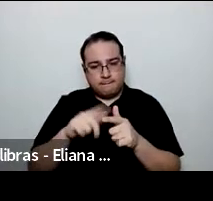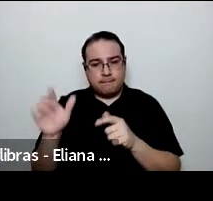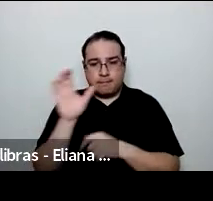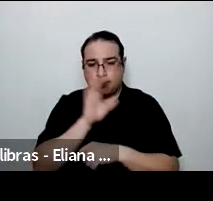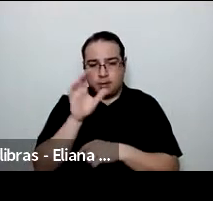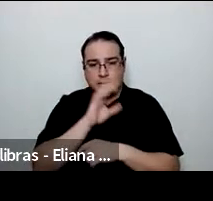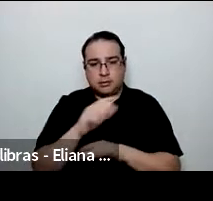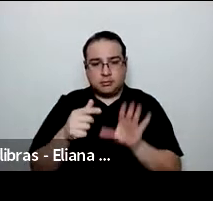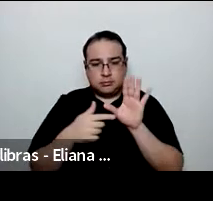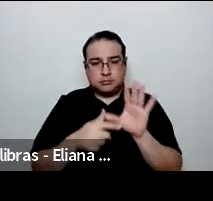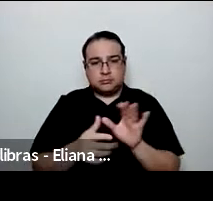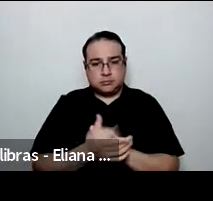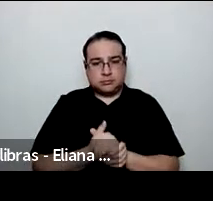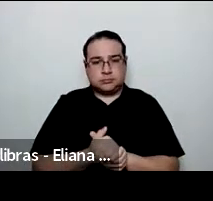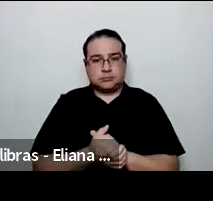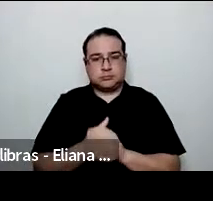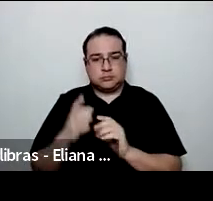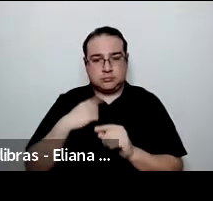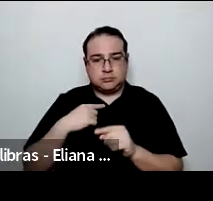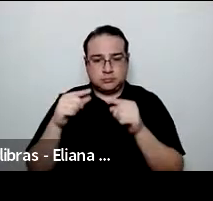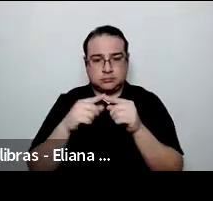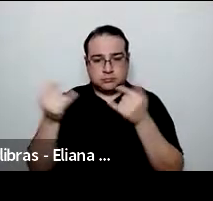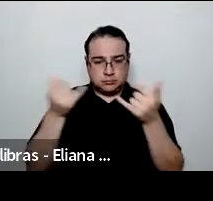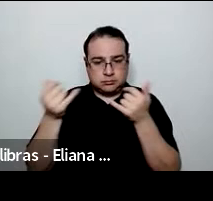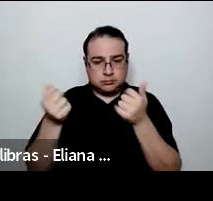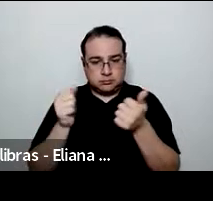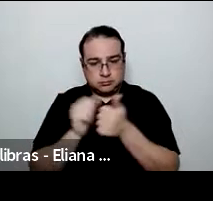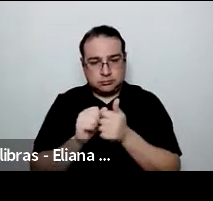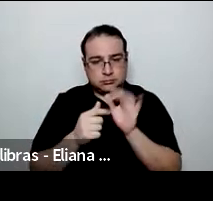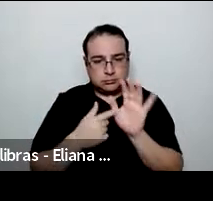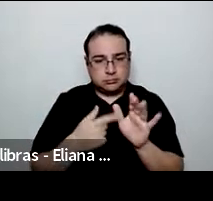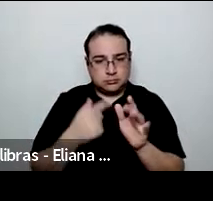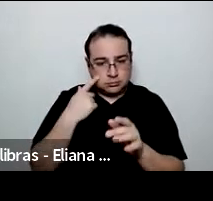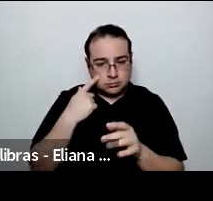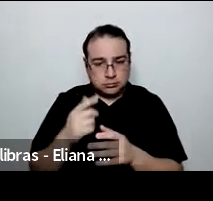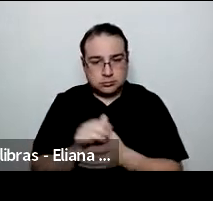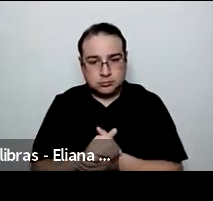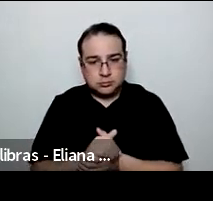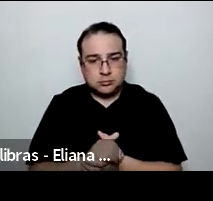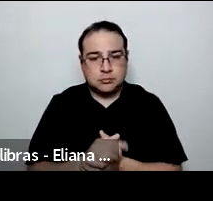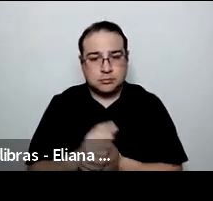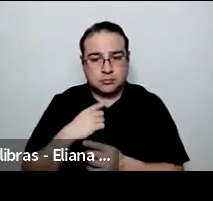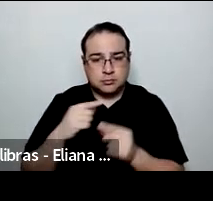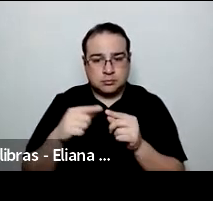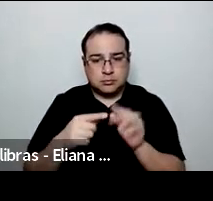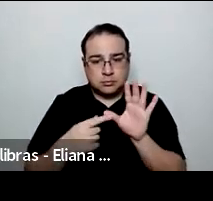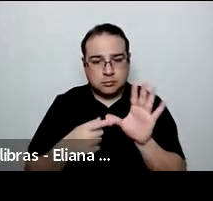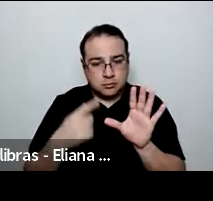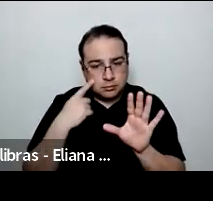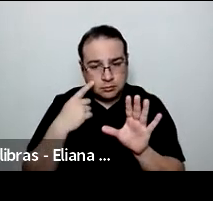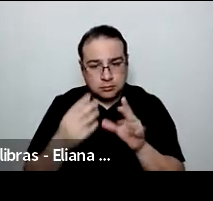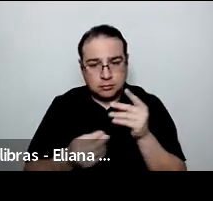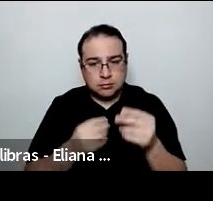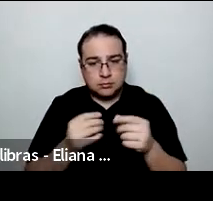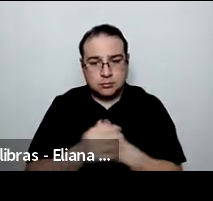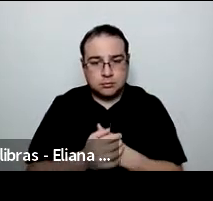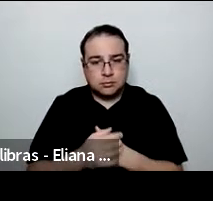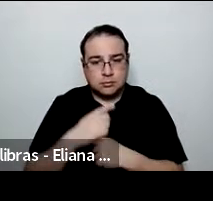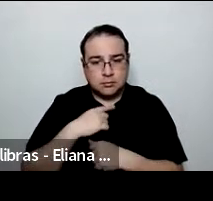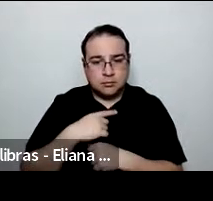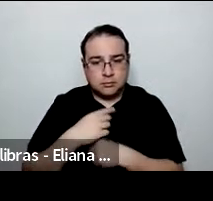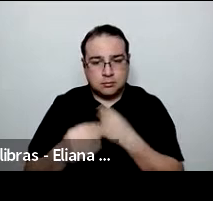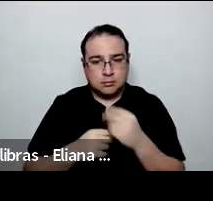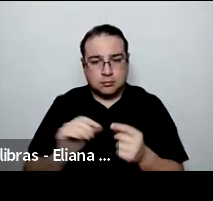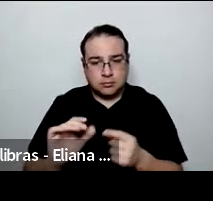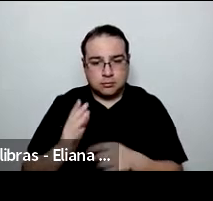da apresentação das informações mereces neste quesito apontamento de ressaltos no julgamento